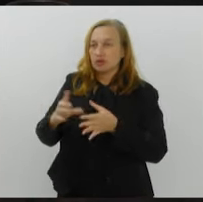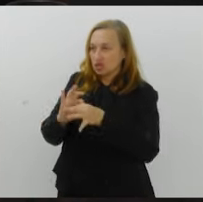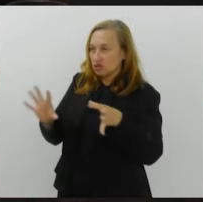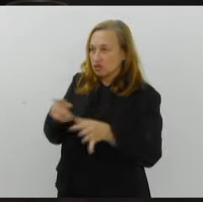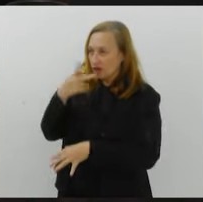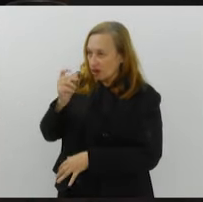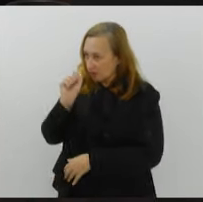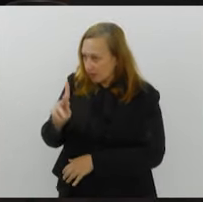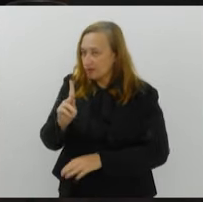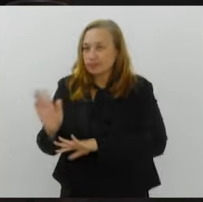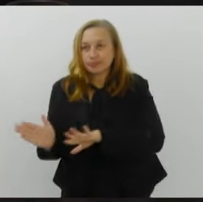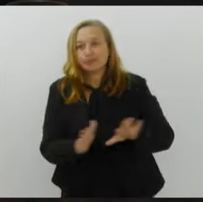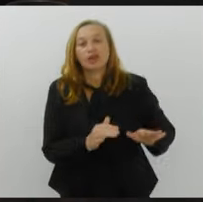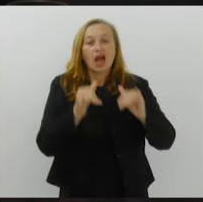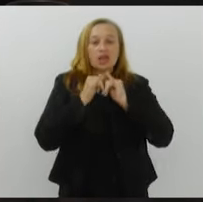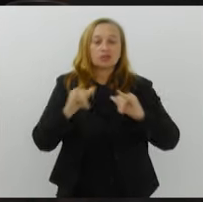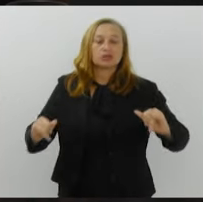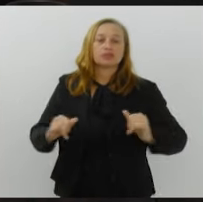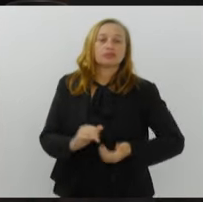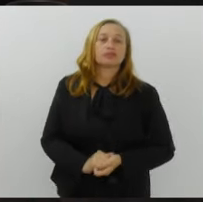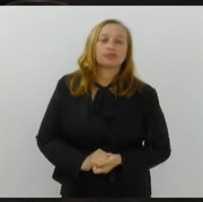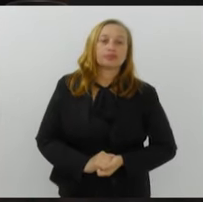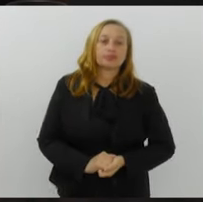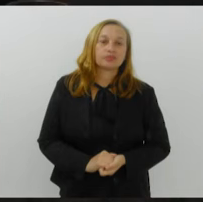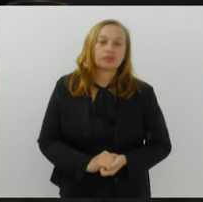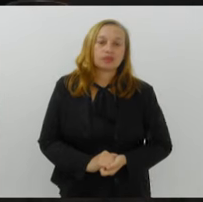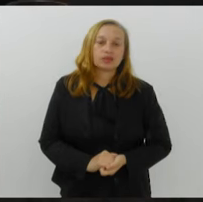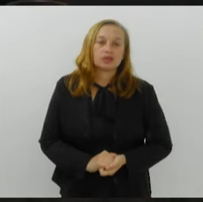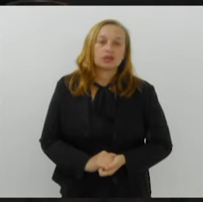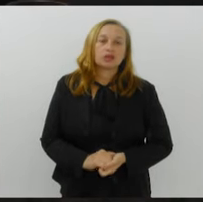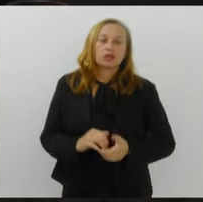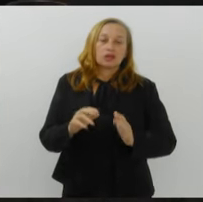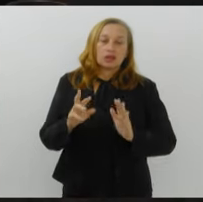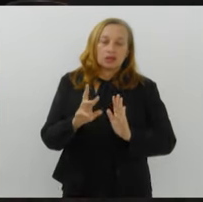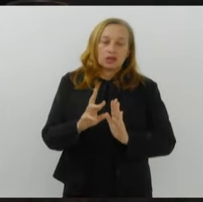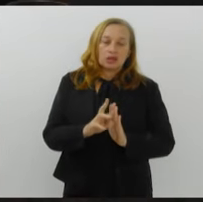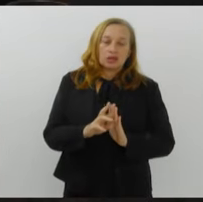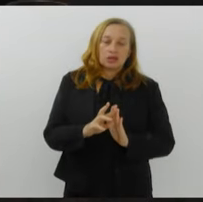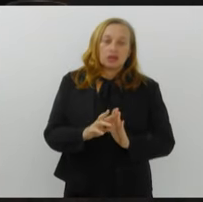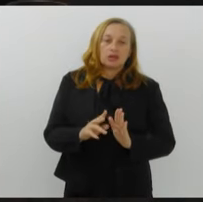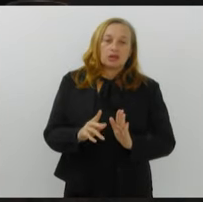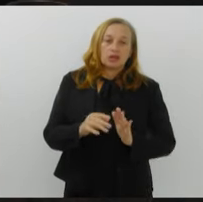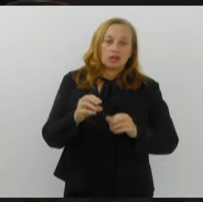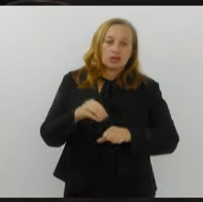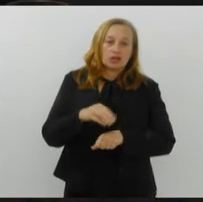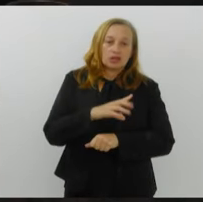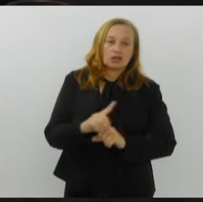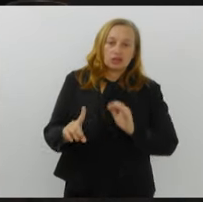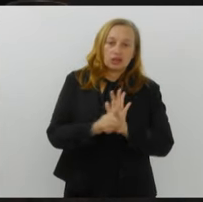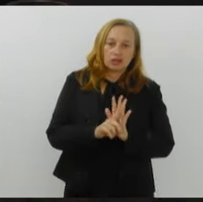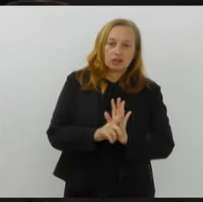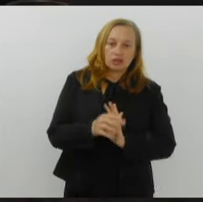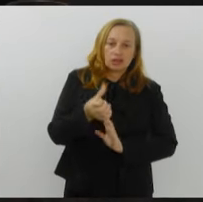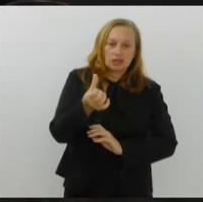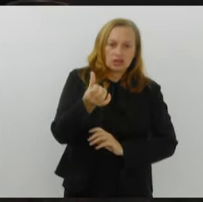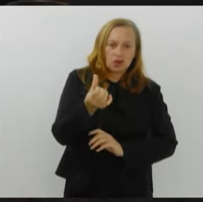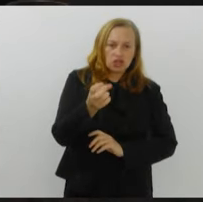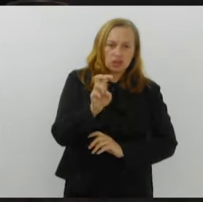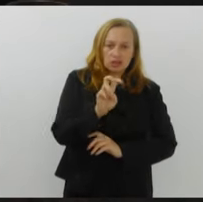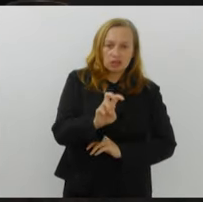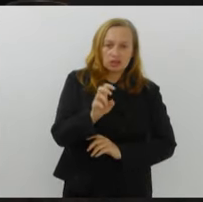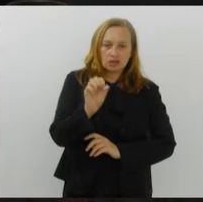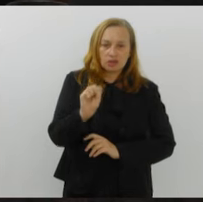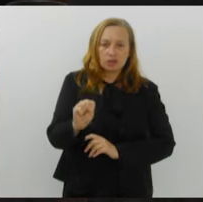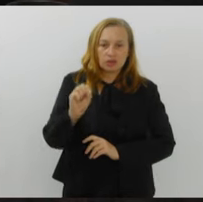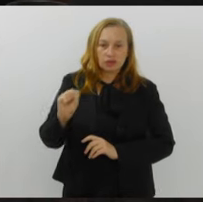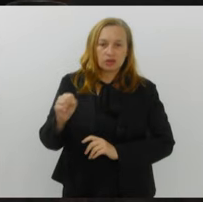bom? Anuncio. Redação final assim emendada. Indicação legislativa número 588, de